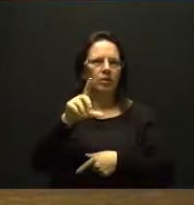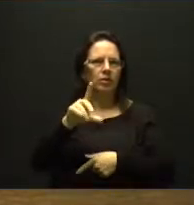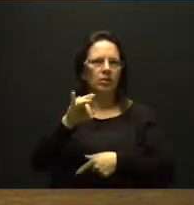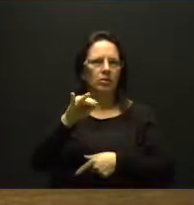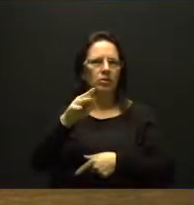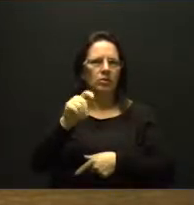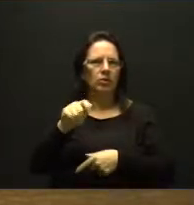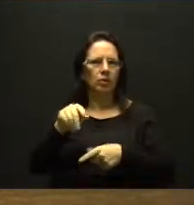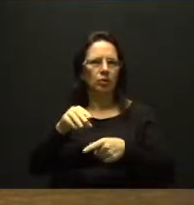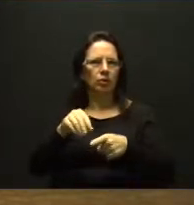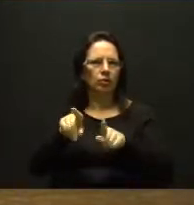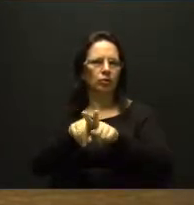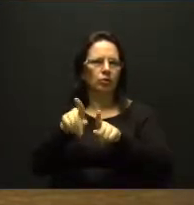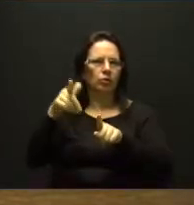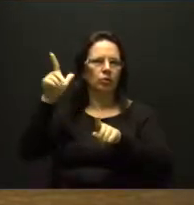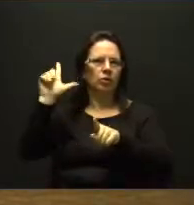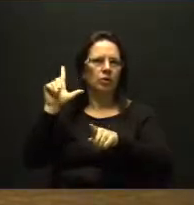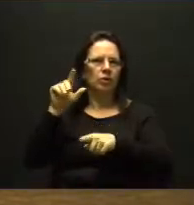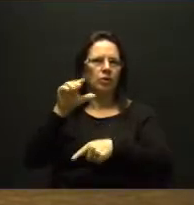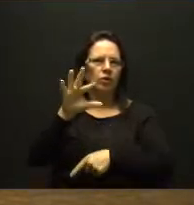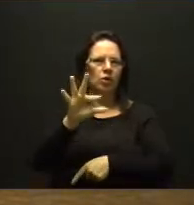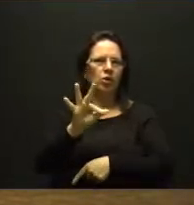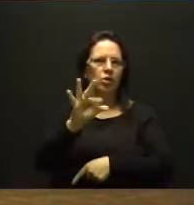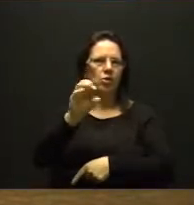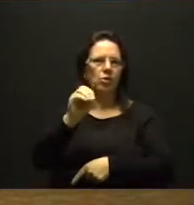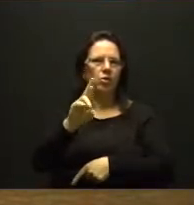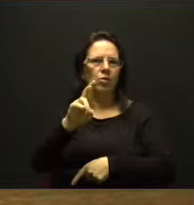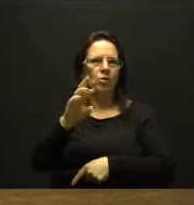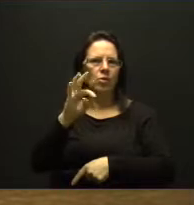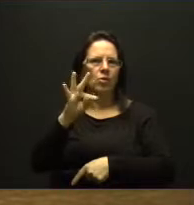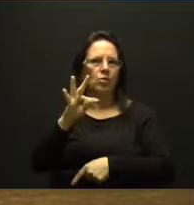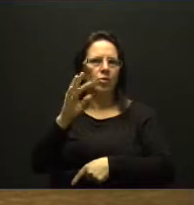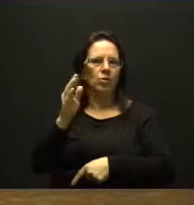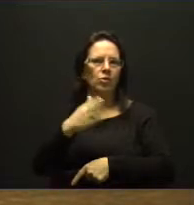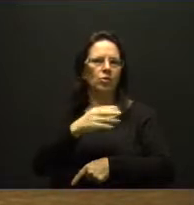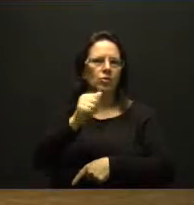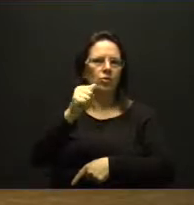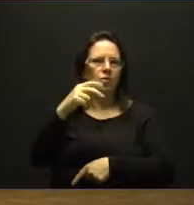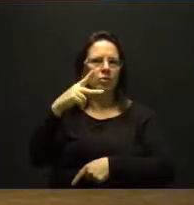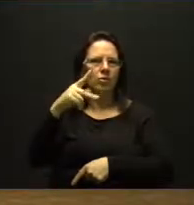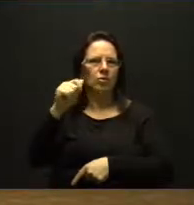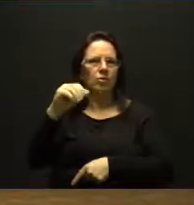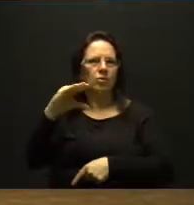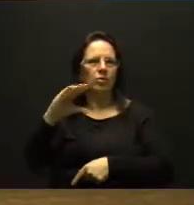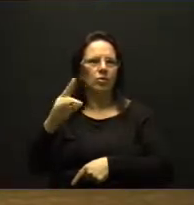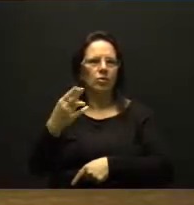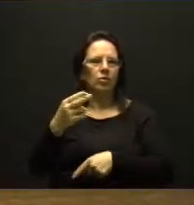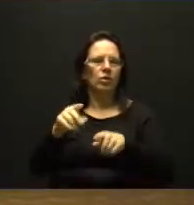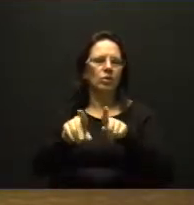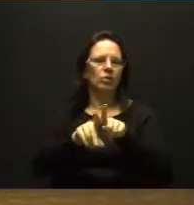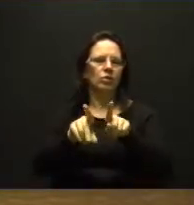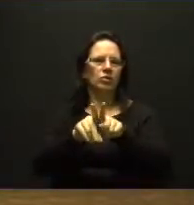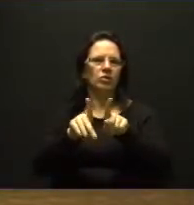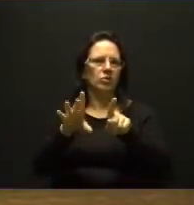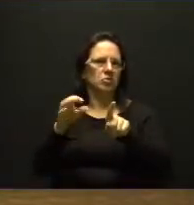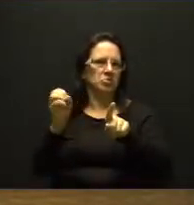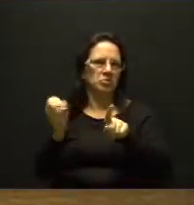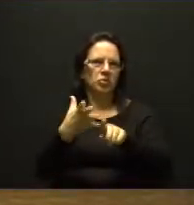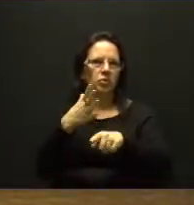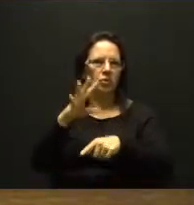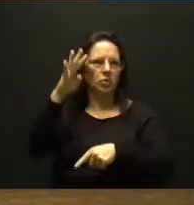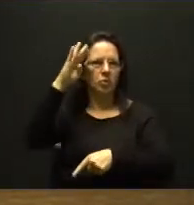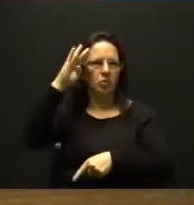alguns falam o antigo forte apache padrinho para mobilizar construir ali é também um novo quartel onde têm